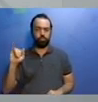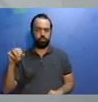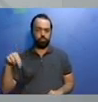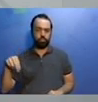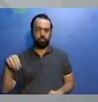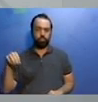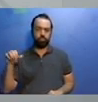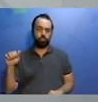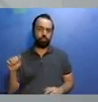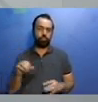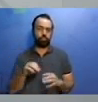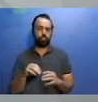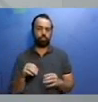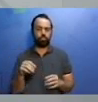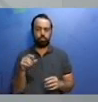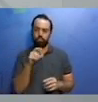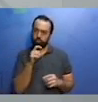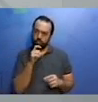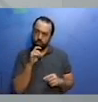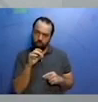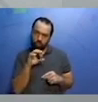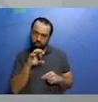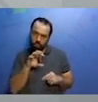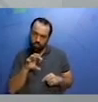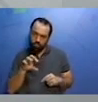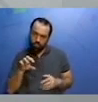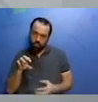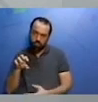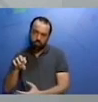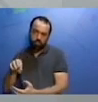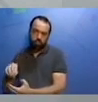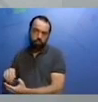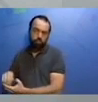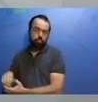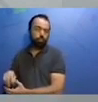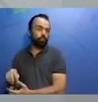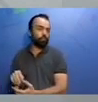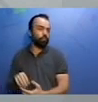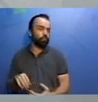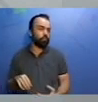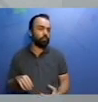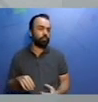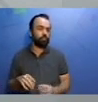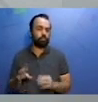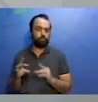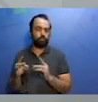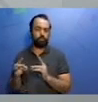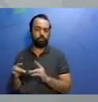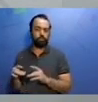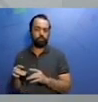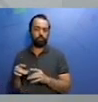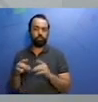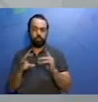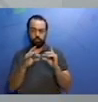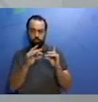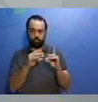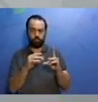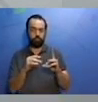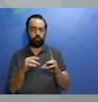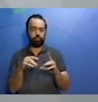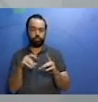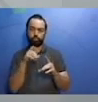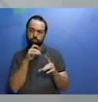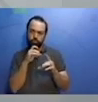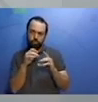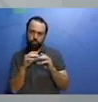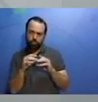da mistura. Então, a hora que essa substância está líquida, ela foi aquecida, ela ficou líquida. Aí você resfria ela novamente, o primeiro